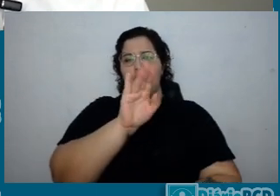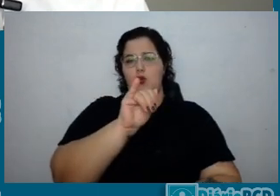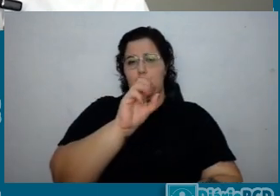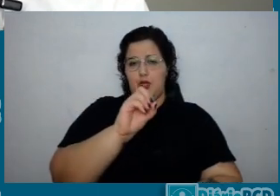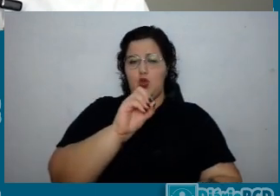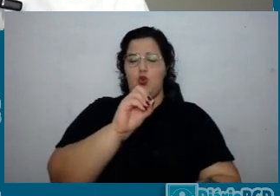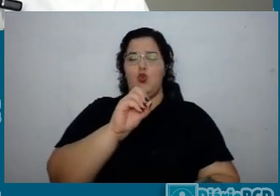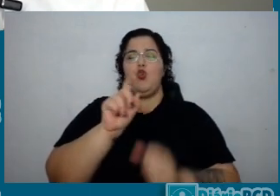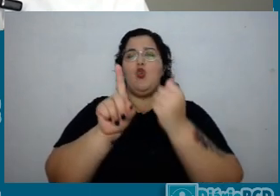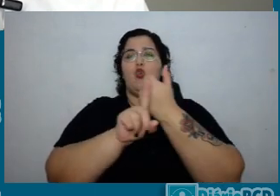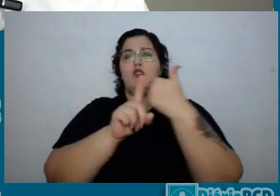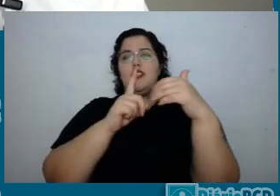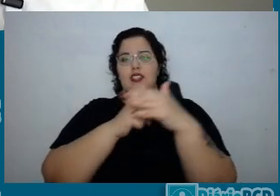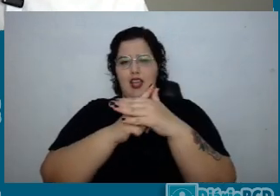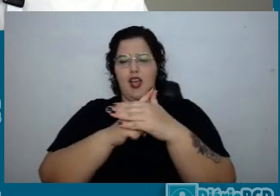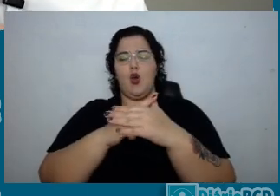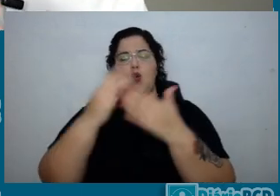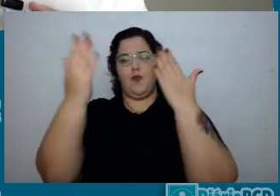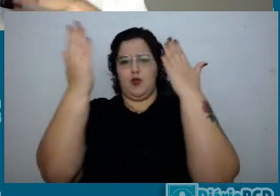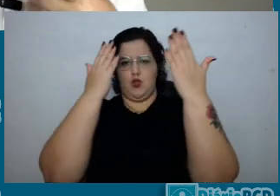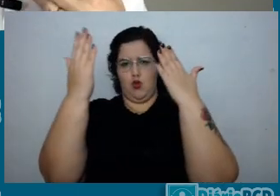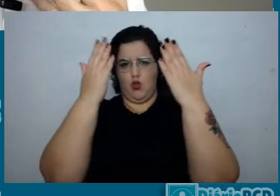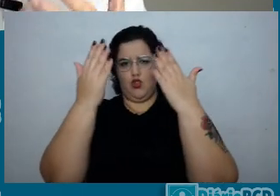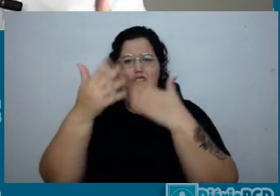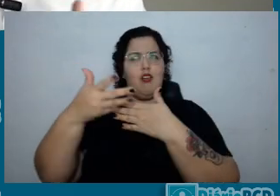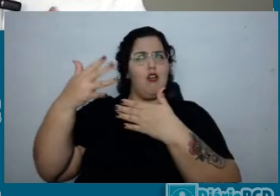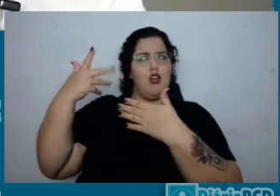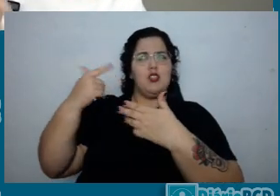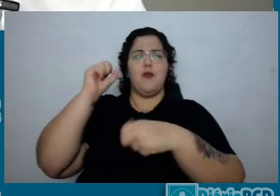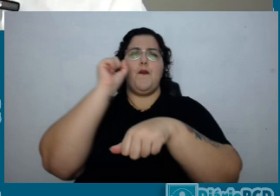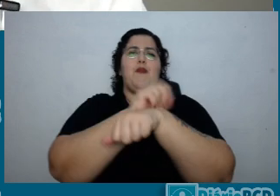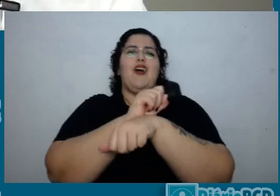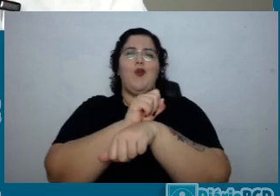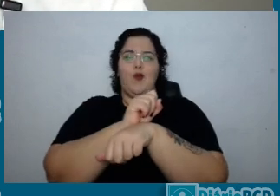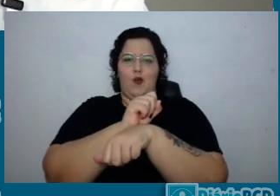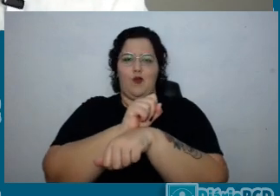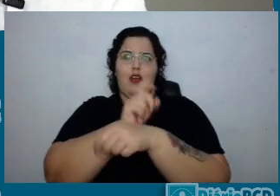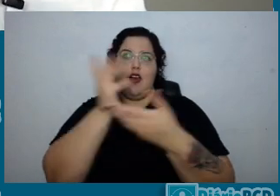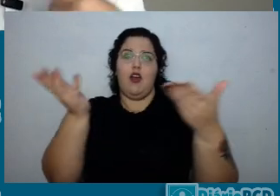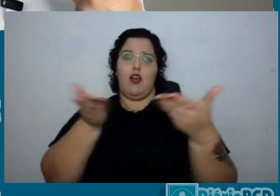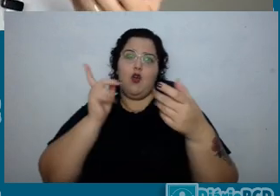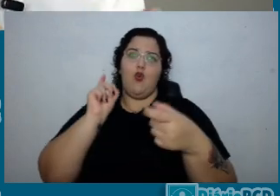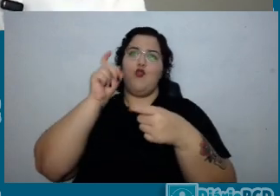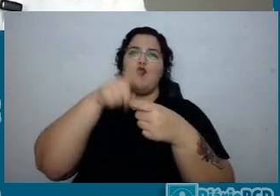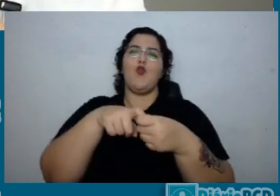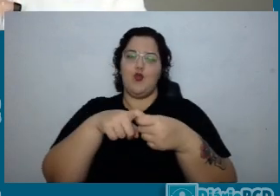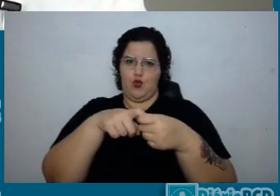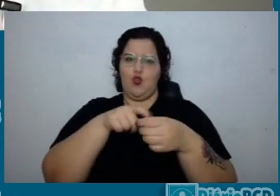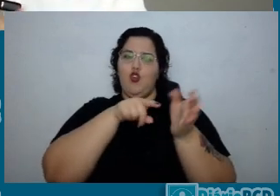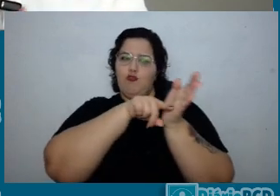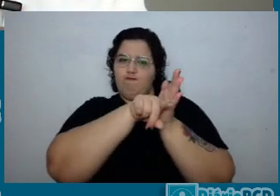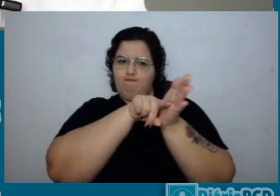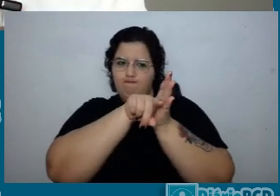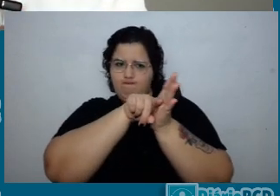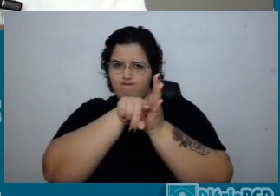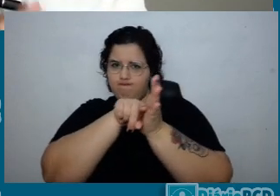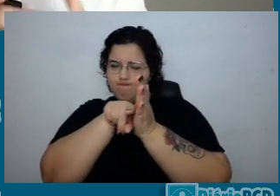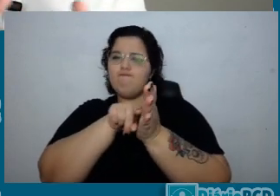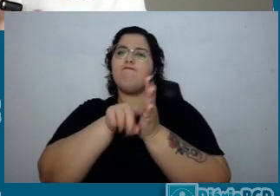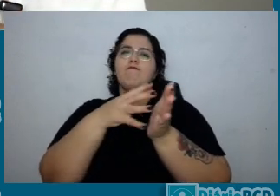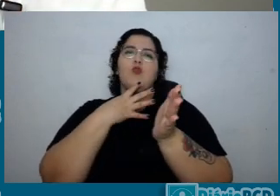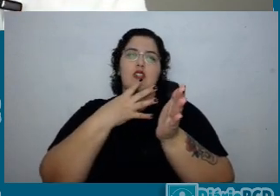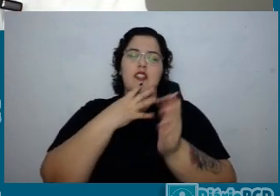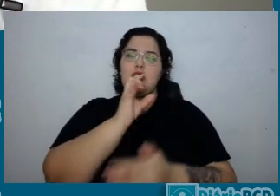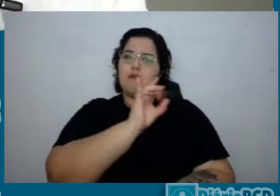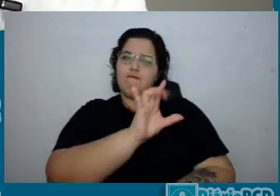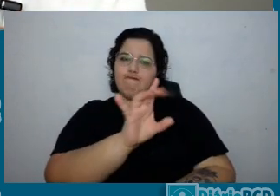biopsicossocial, né? Esse estudo que foi interrompido, que foi suspenso, que foi retomado, e agora nós estamos muito